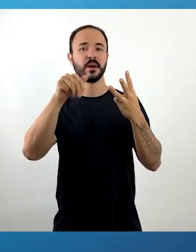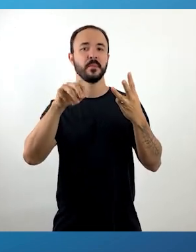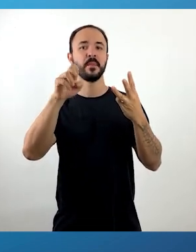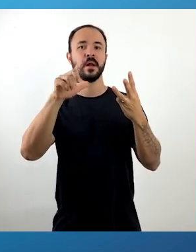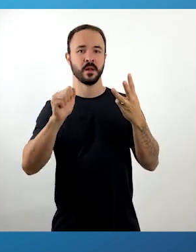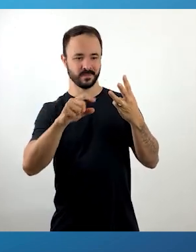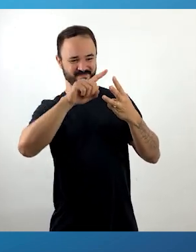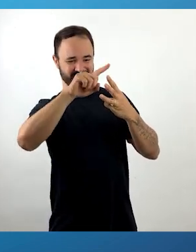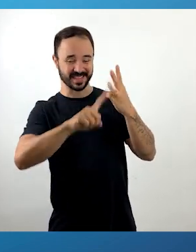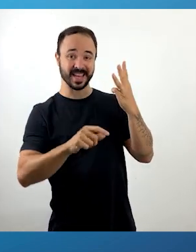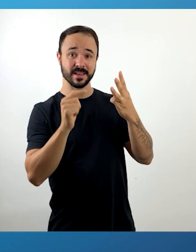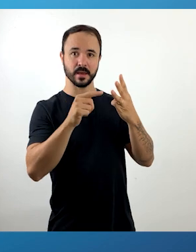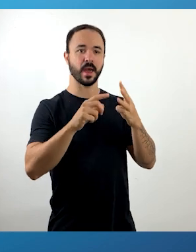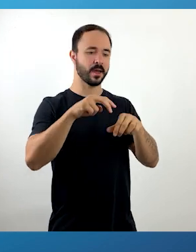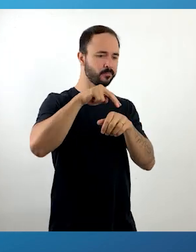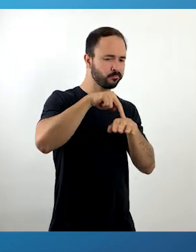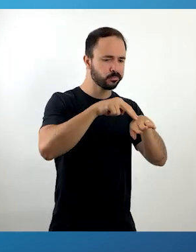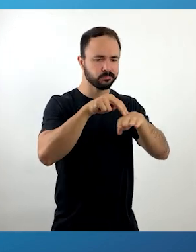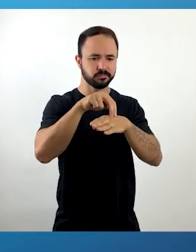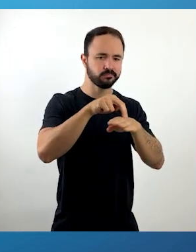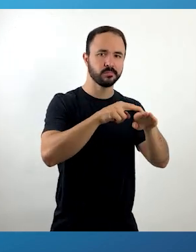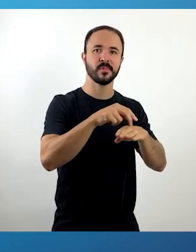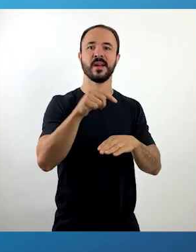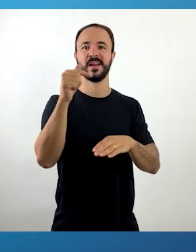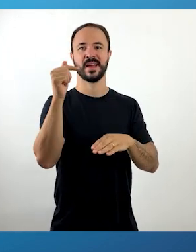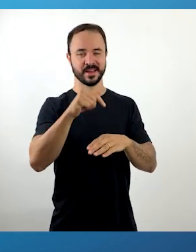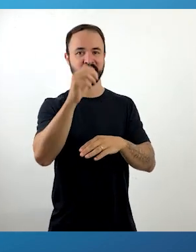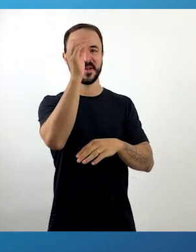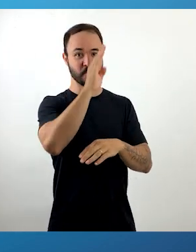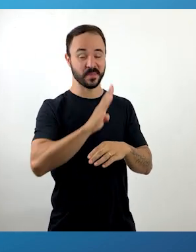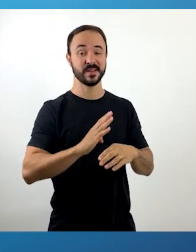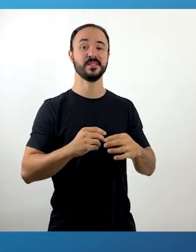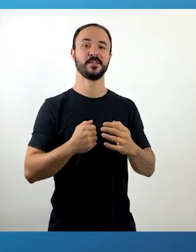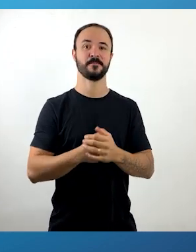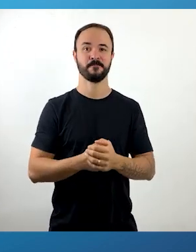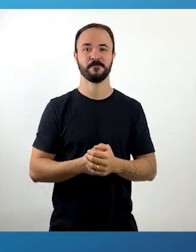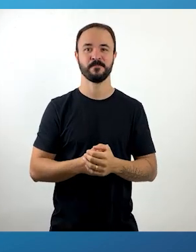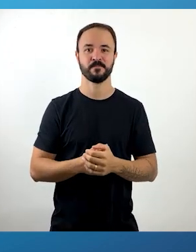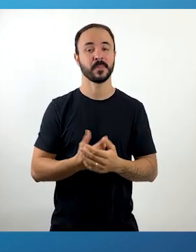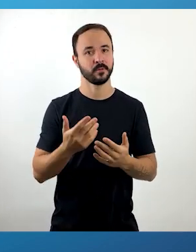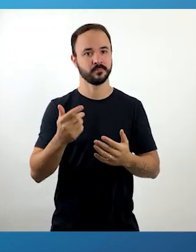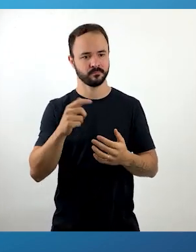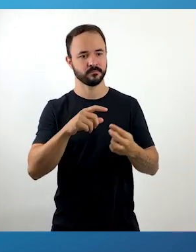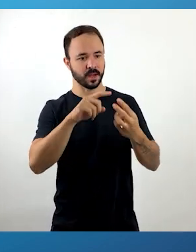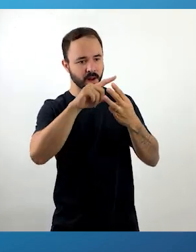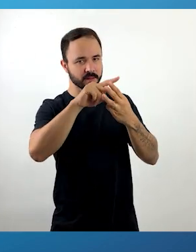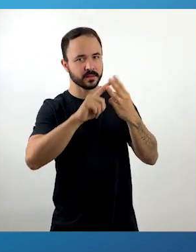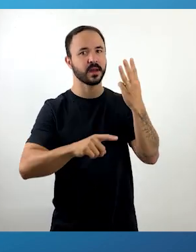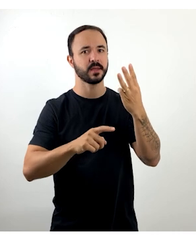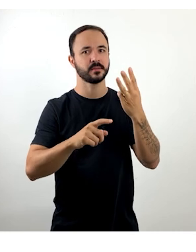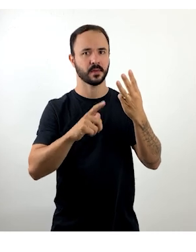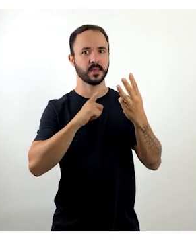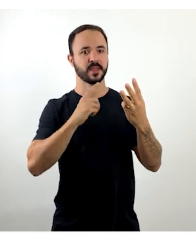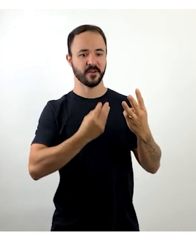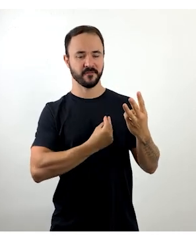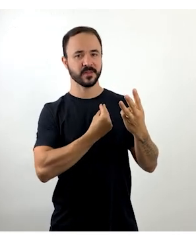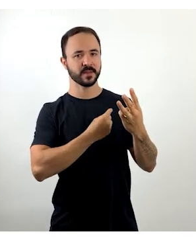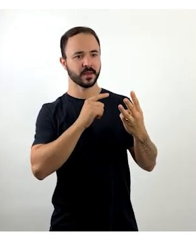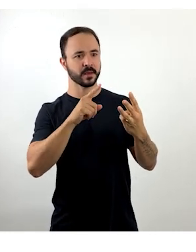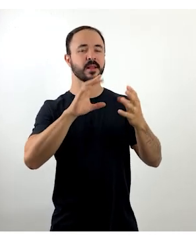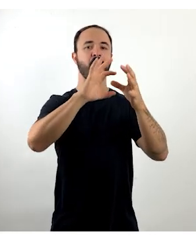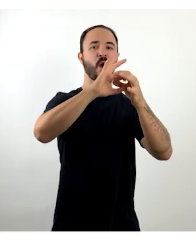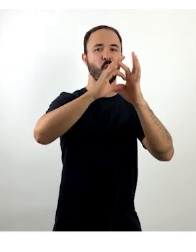rosa é válido destacar também que essas três atletas do esate brasileiro elas fizeram-se presente nas últimas